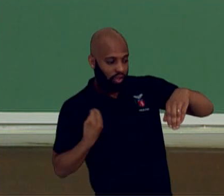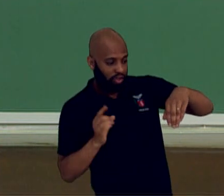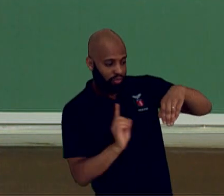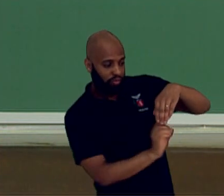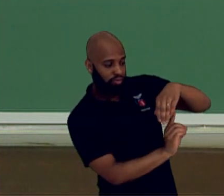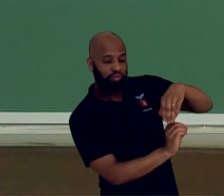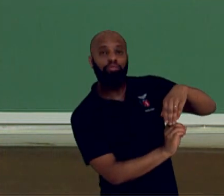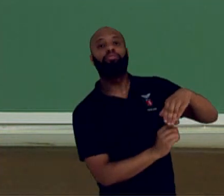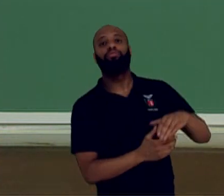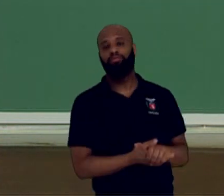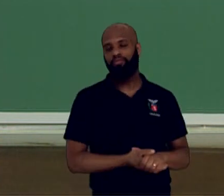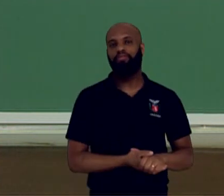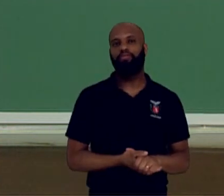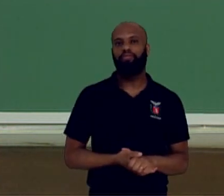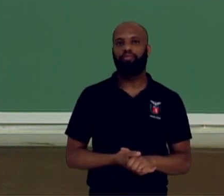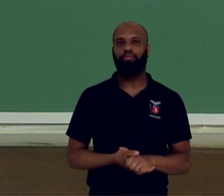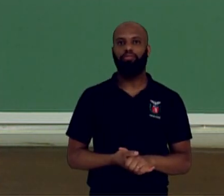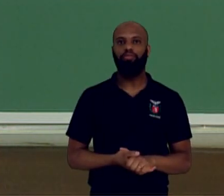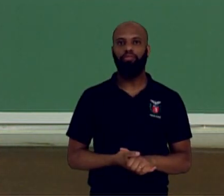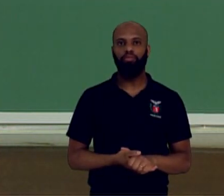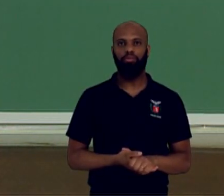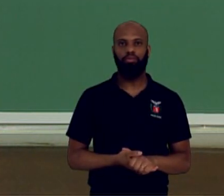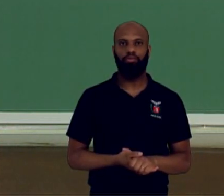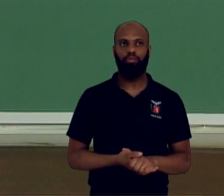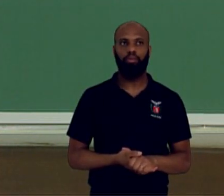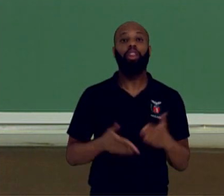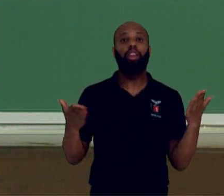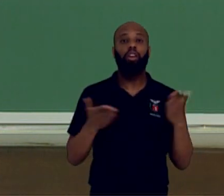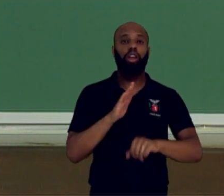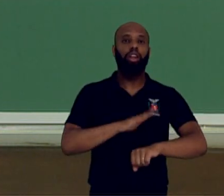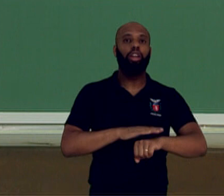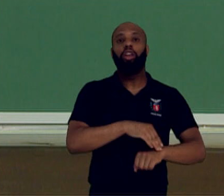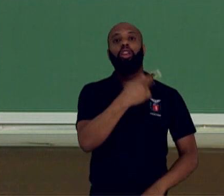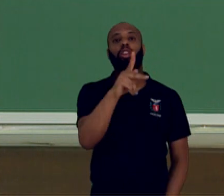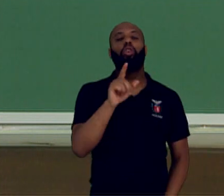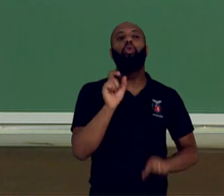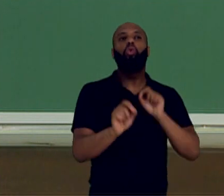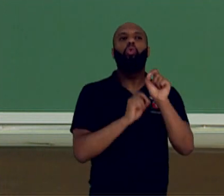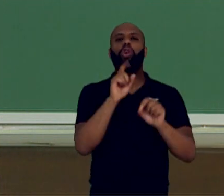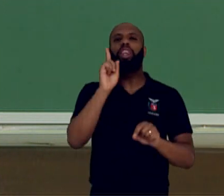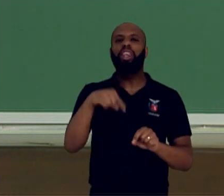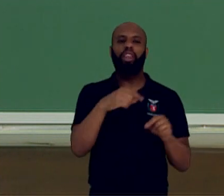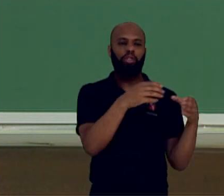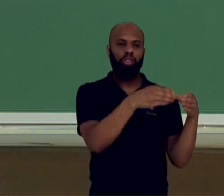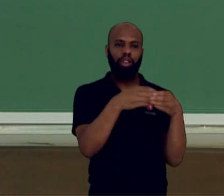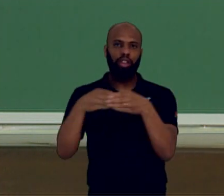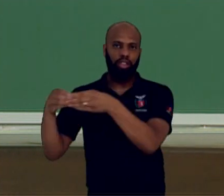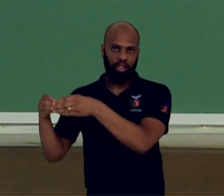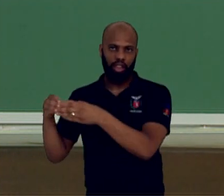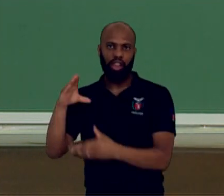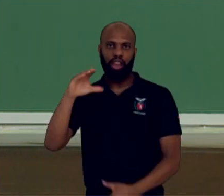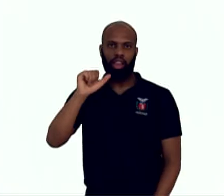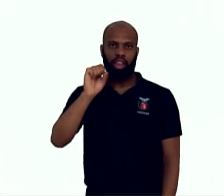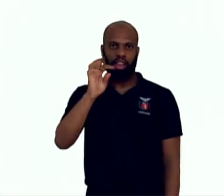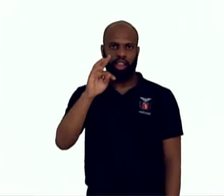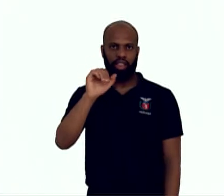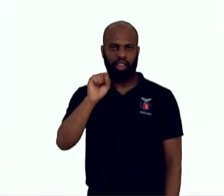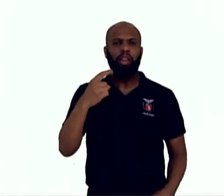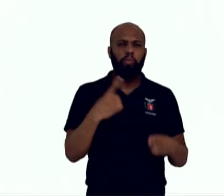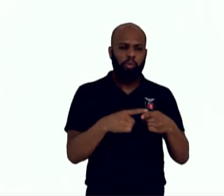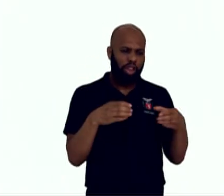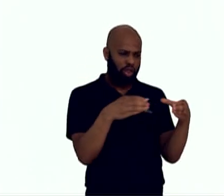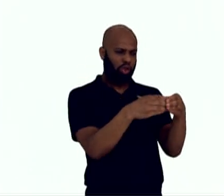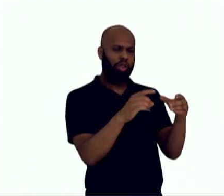porque eram alvo de preconceito. É com vocês. O que eram as castas? Por que os Dalits